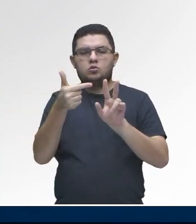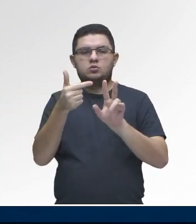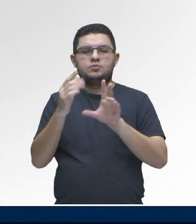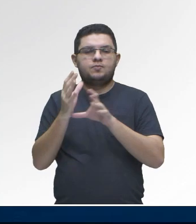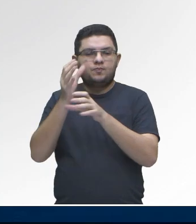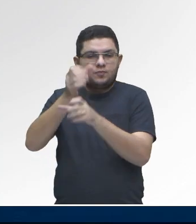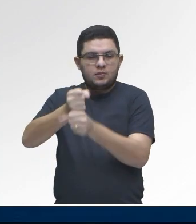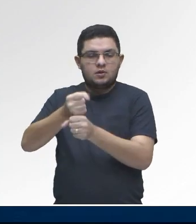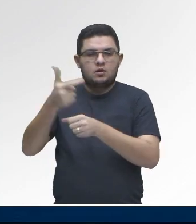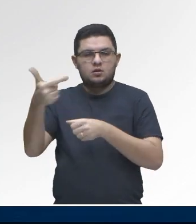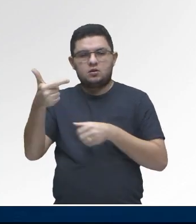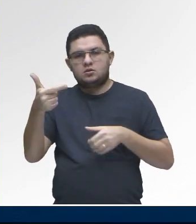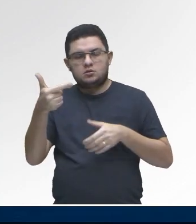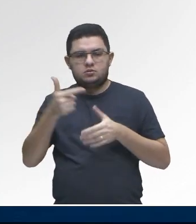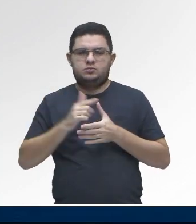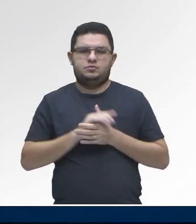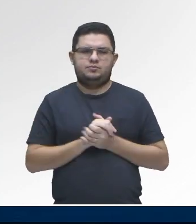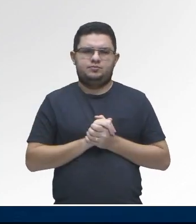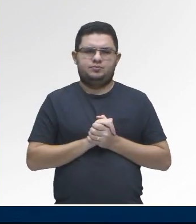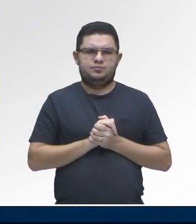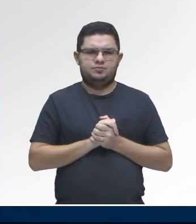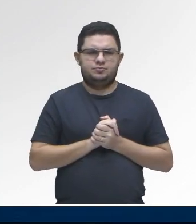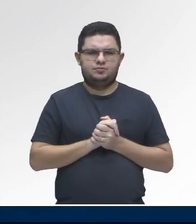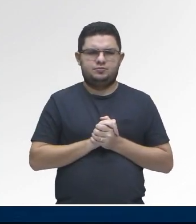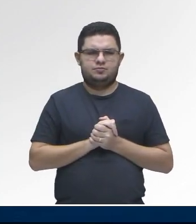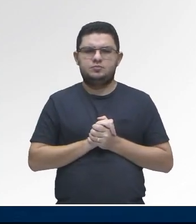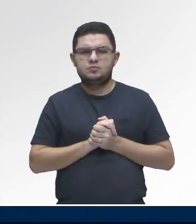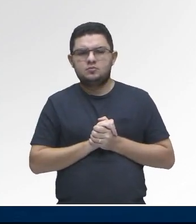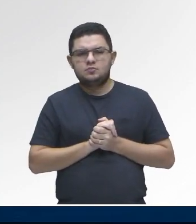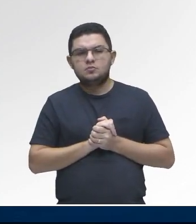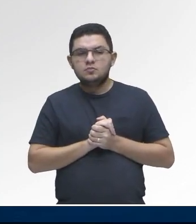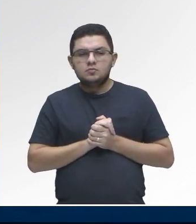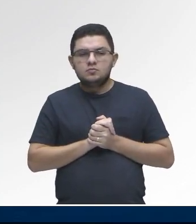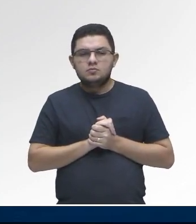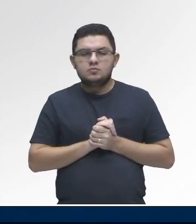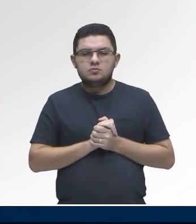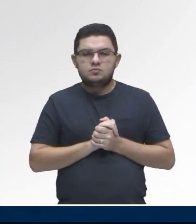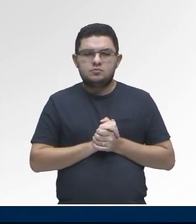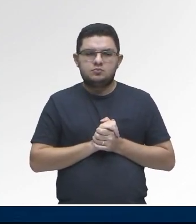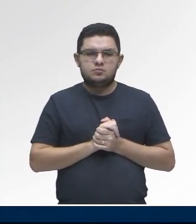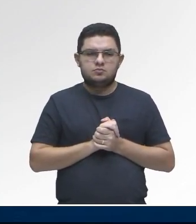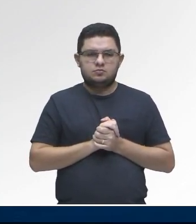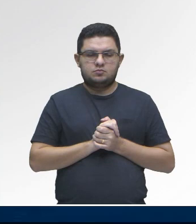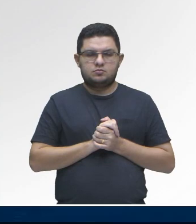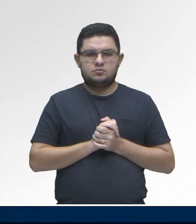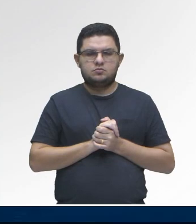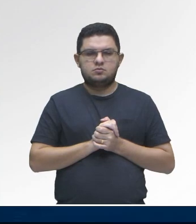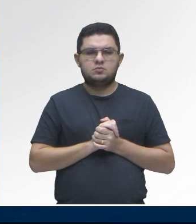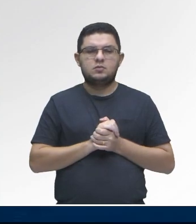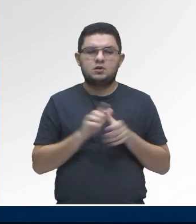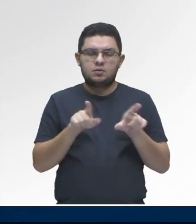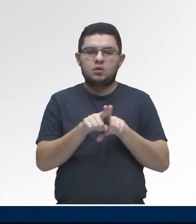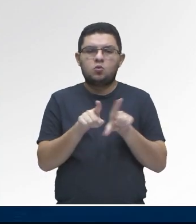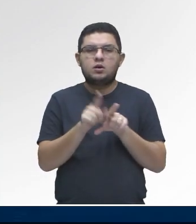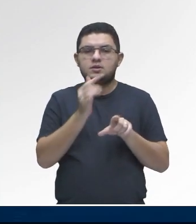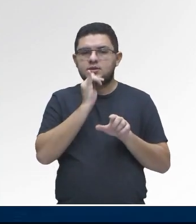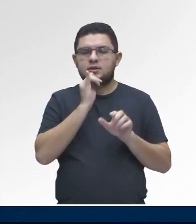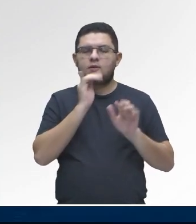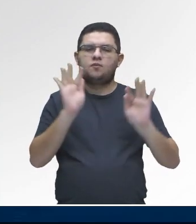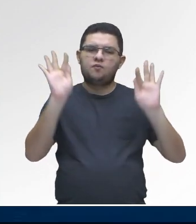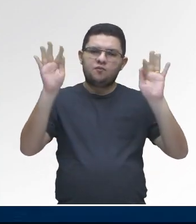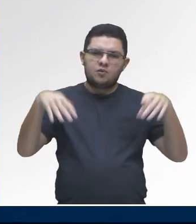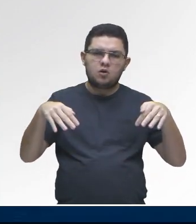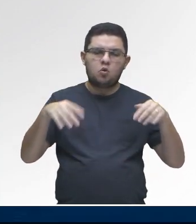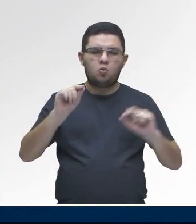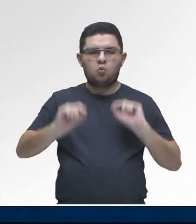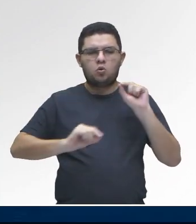né? Então a resposta é meio. E finalmente o último exemplo, que é